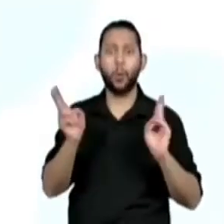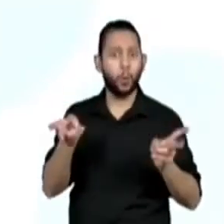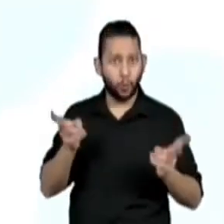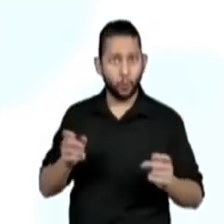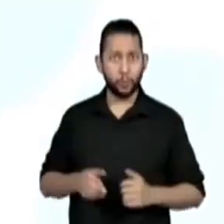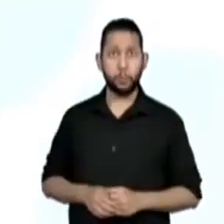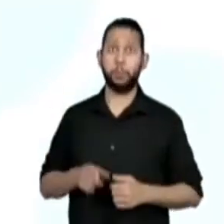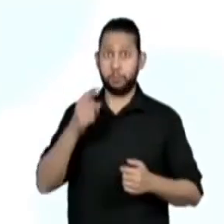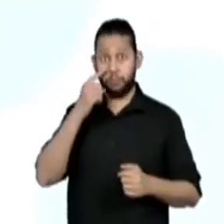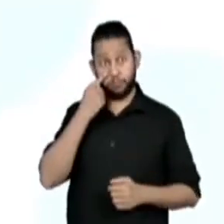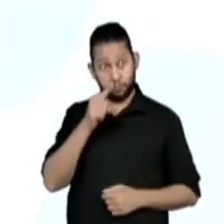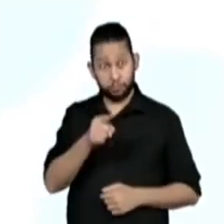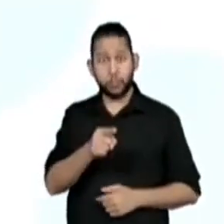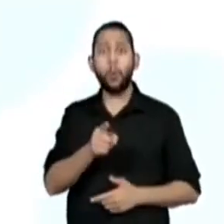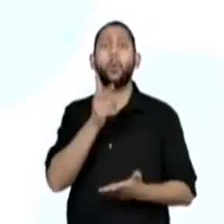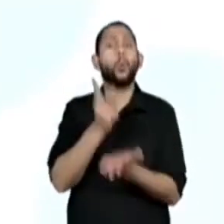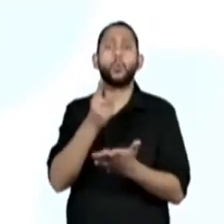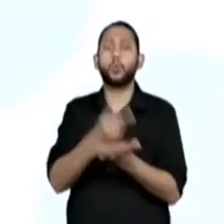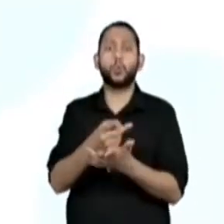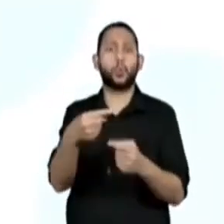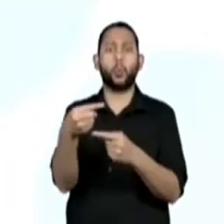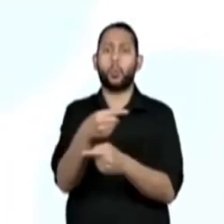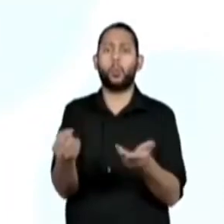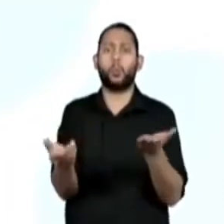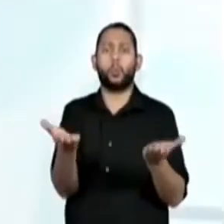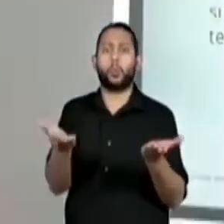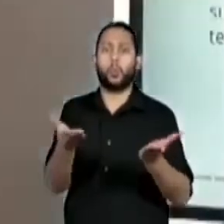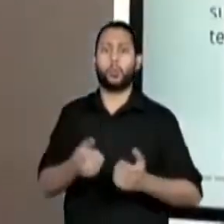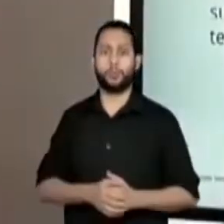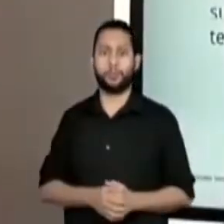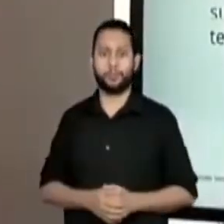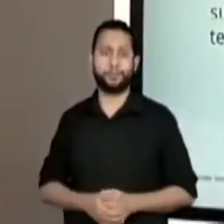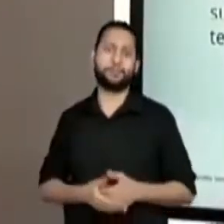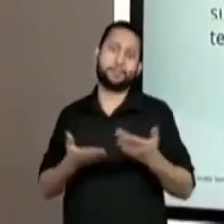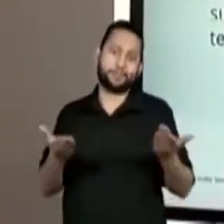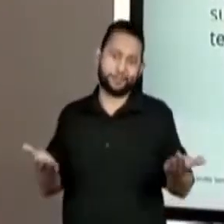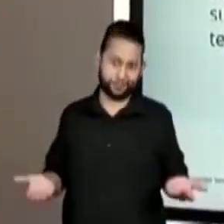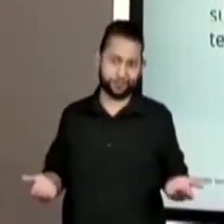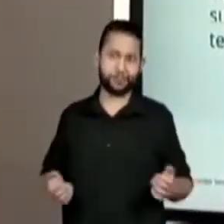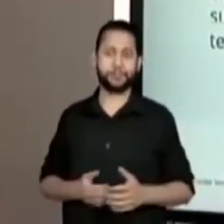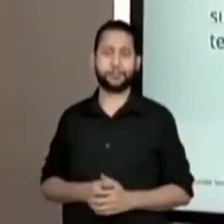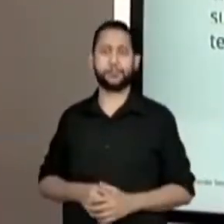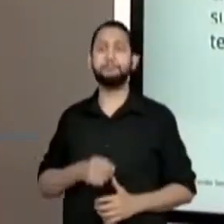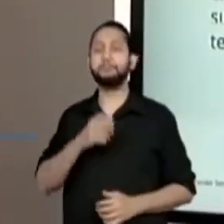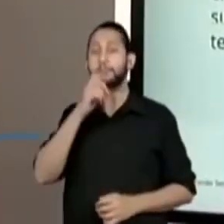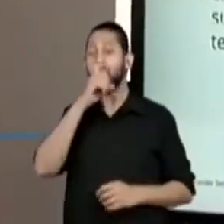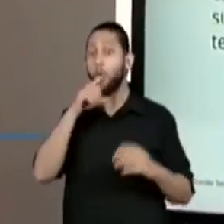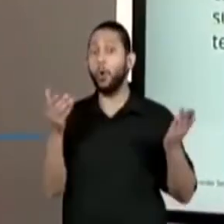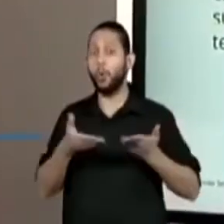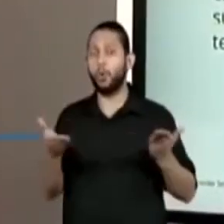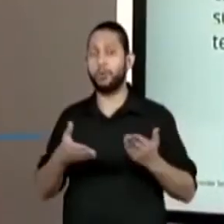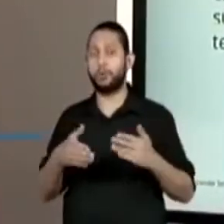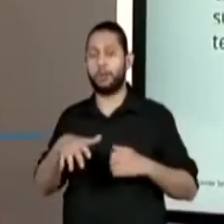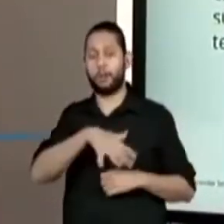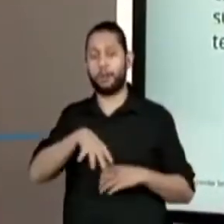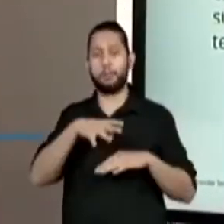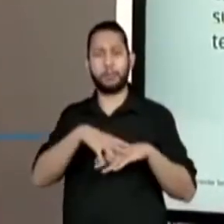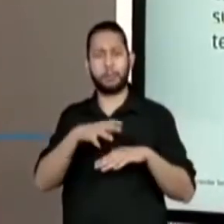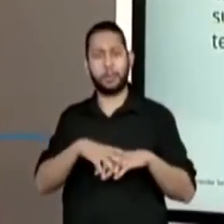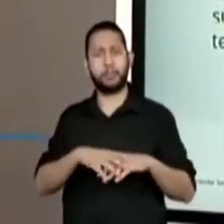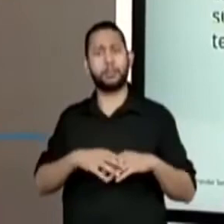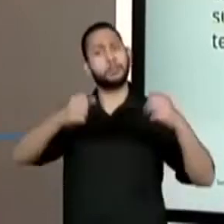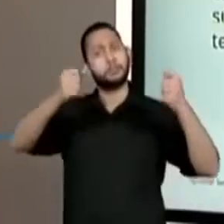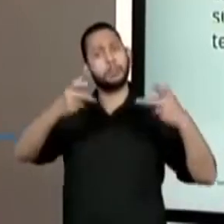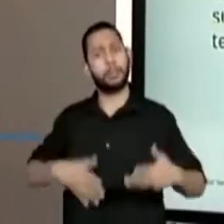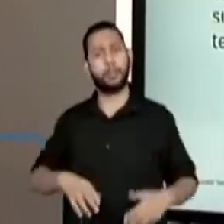como eu falei para vocês tá bem simples Tá bom hoje nós vamos trabalhar aquele ramo da matemática que você sabe muito bem